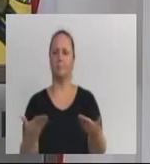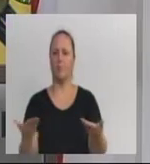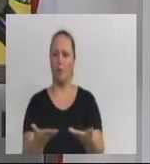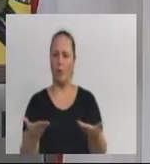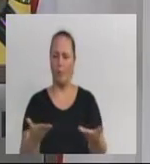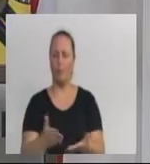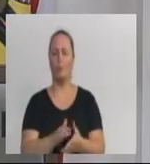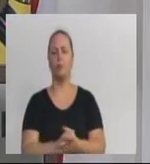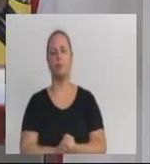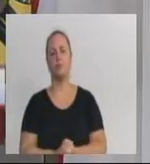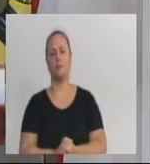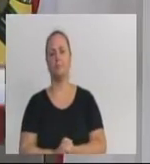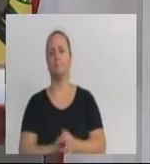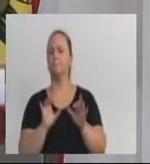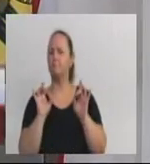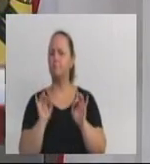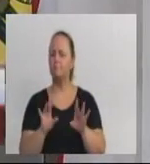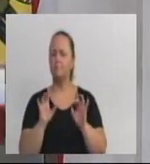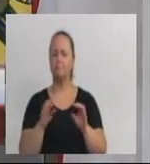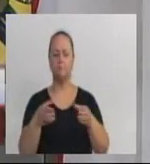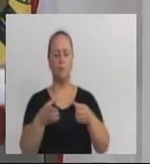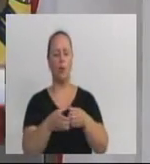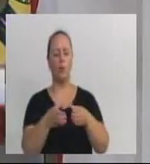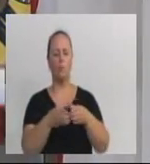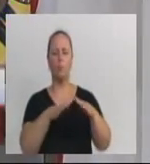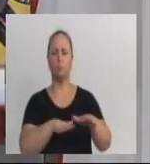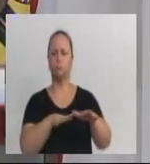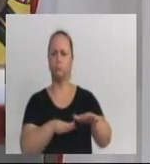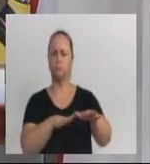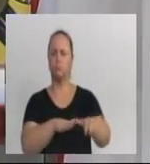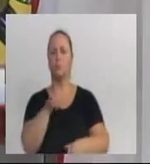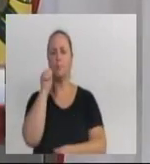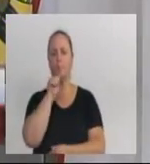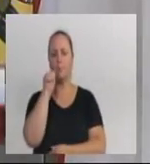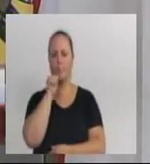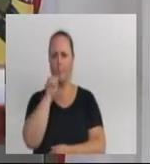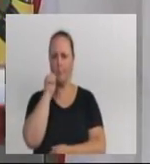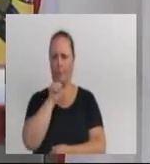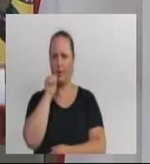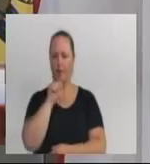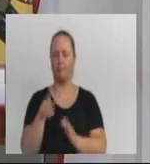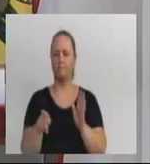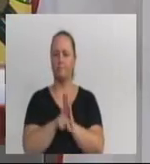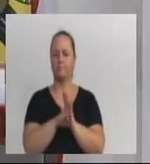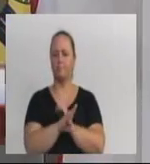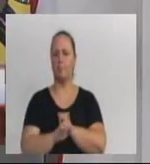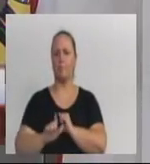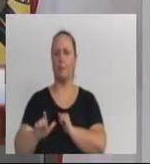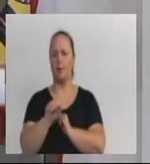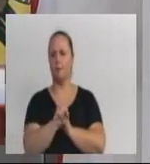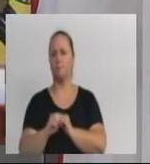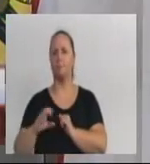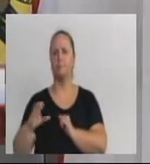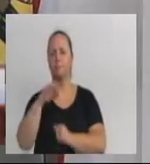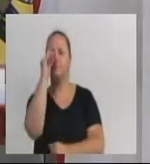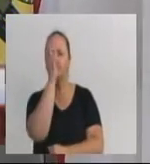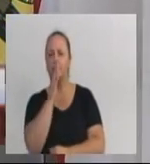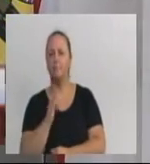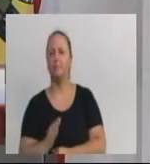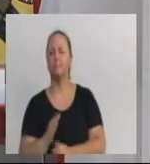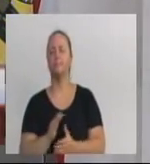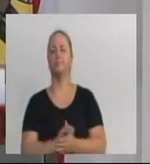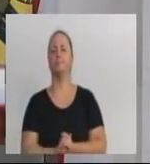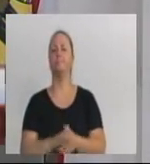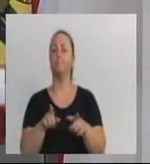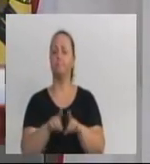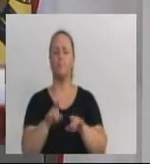especialmente o movimento que as mulheres fazem em Blumenau, Santa Catarina e no Brasil, e dizer a